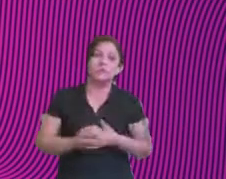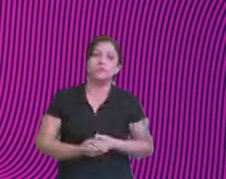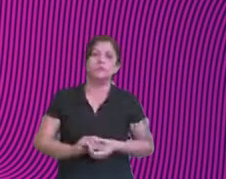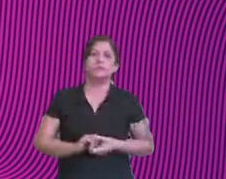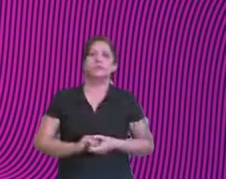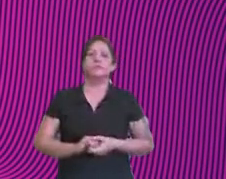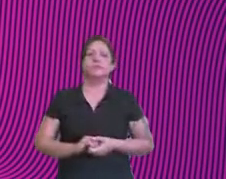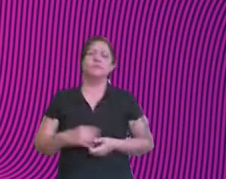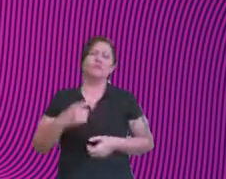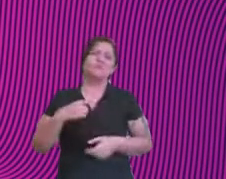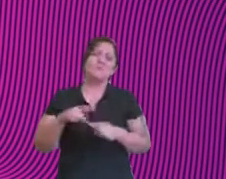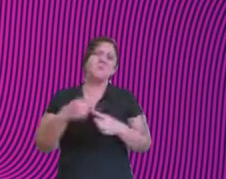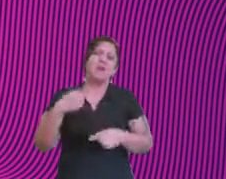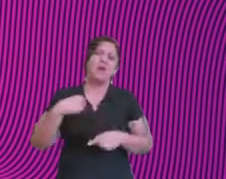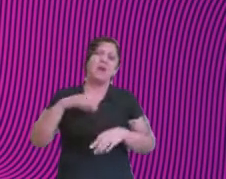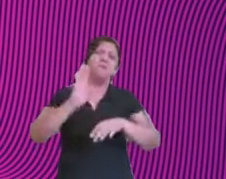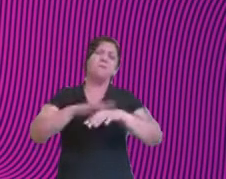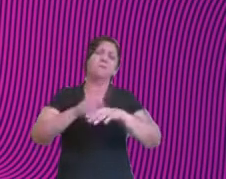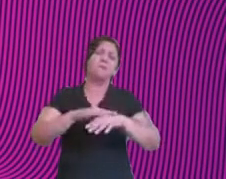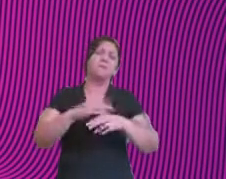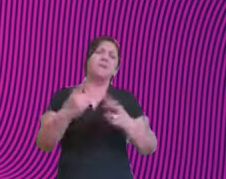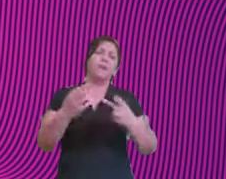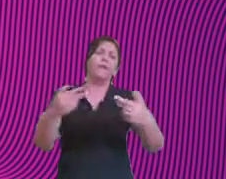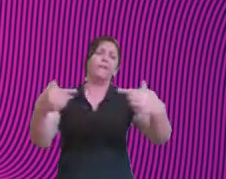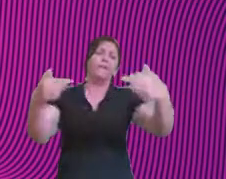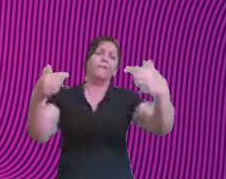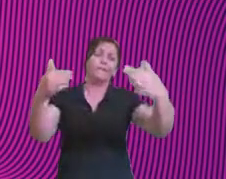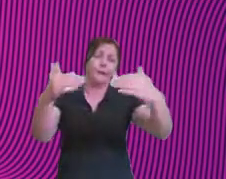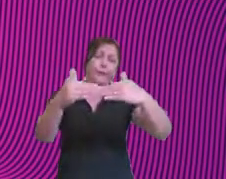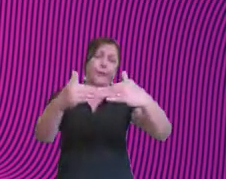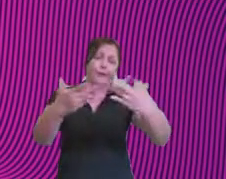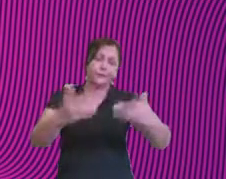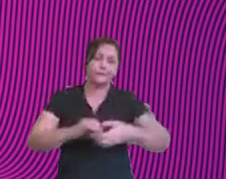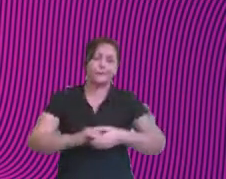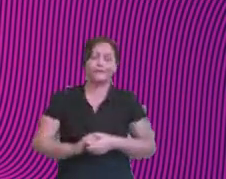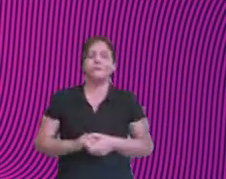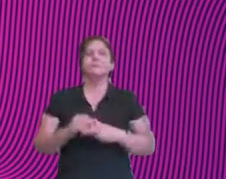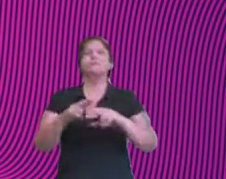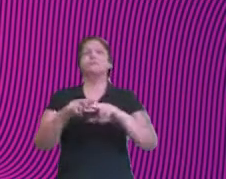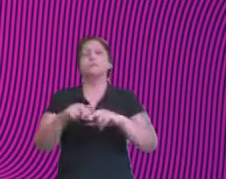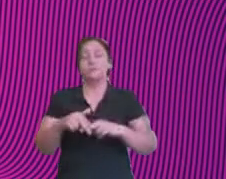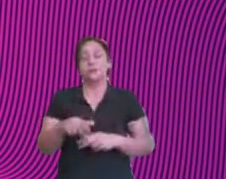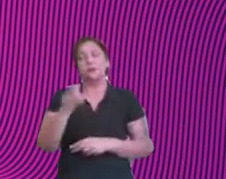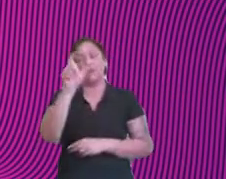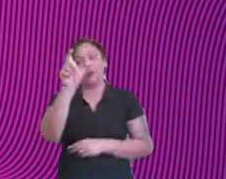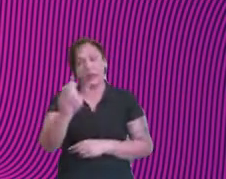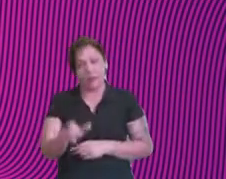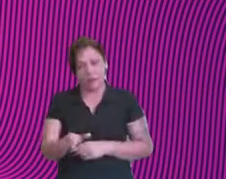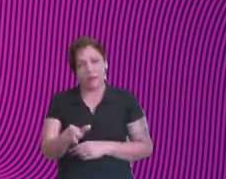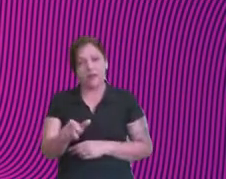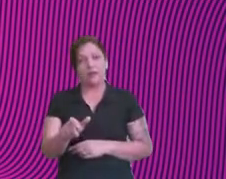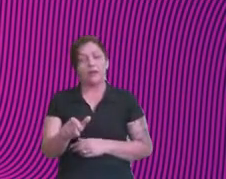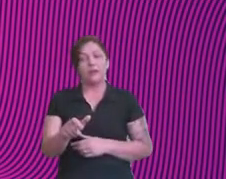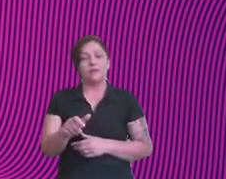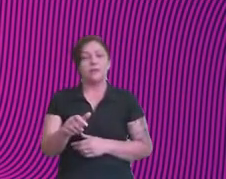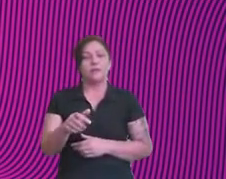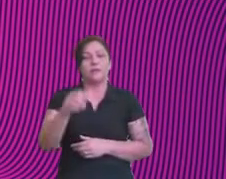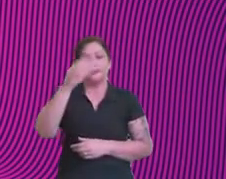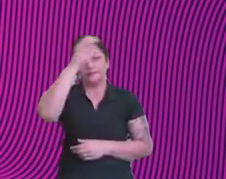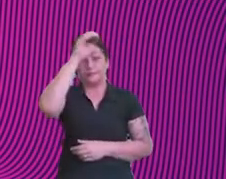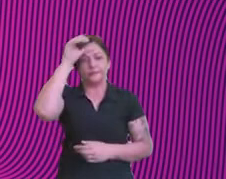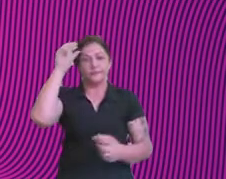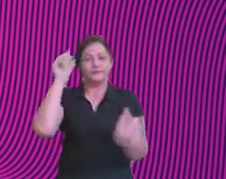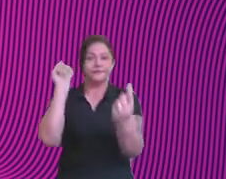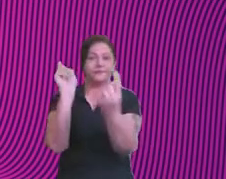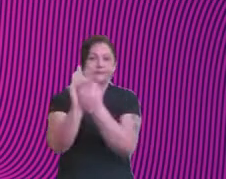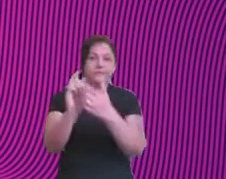Perfeito, Dani, obrigada. Pessoal, então essa paciente segue em tratamento sistêmico,